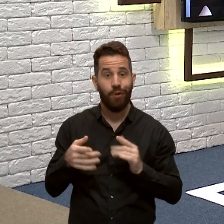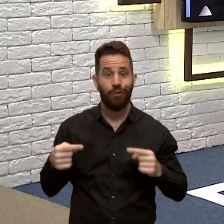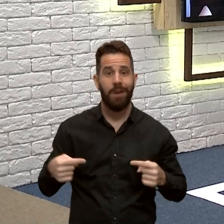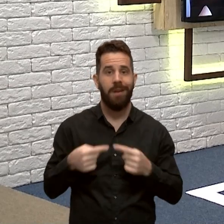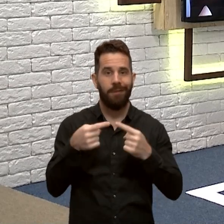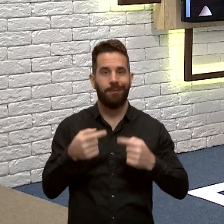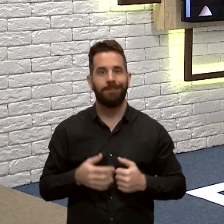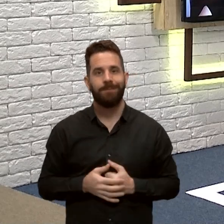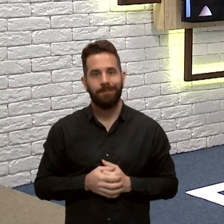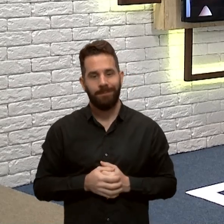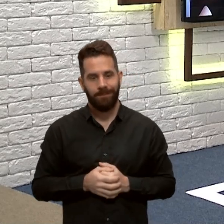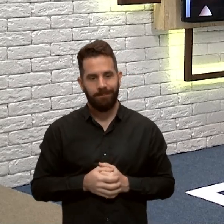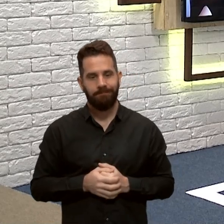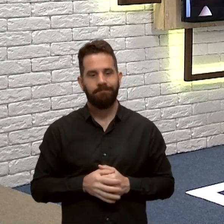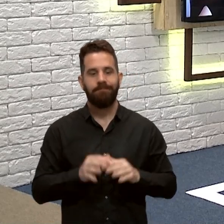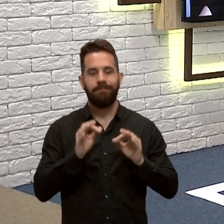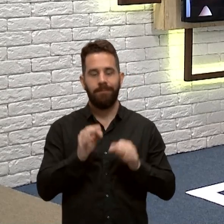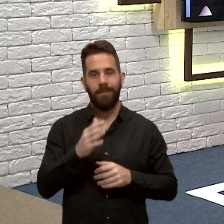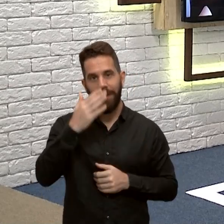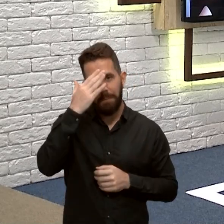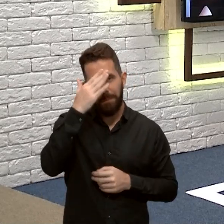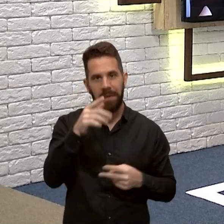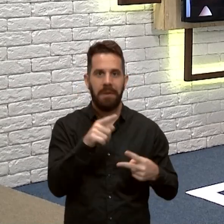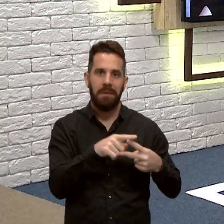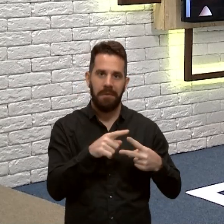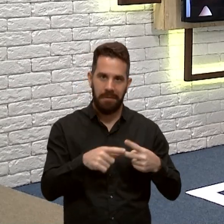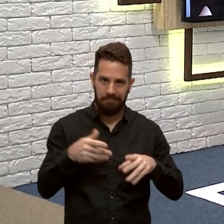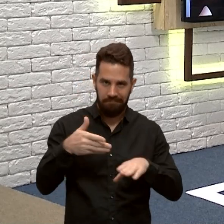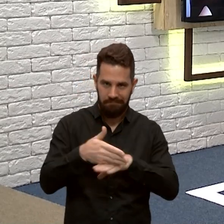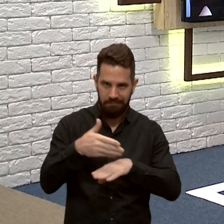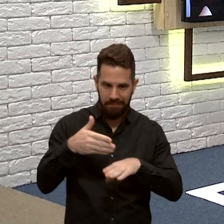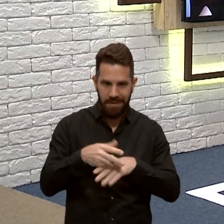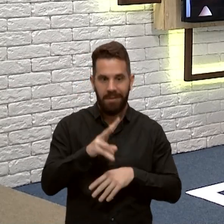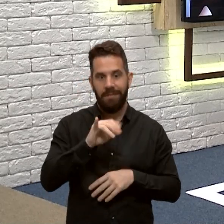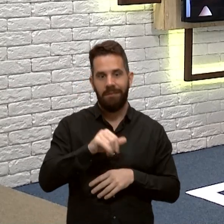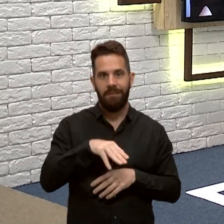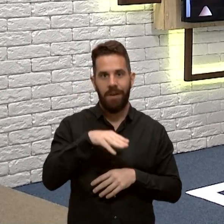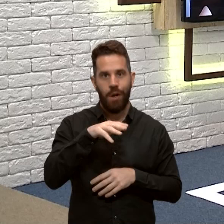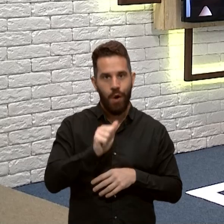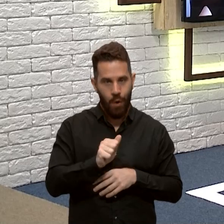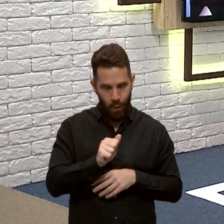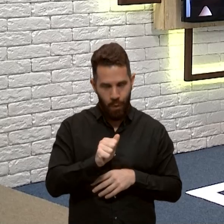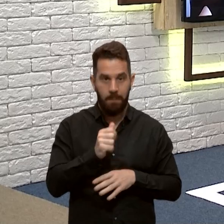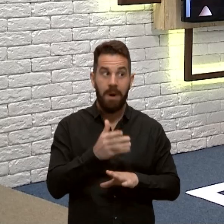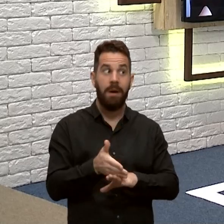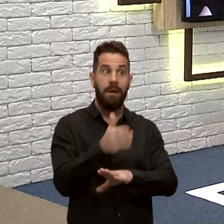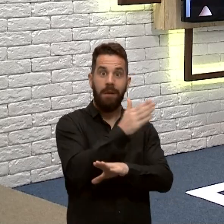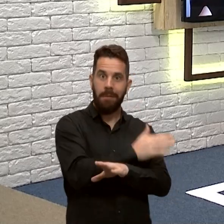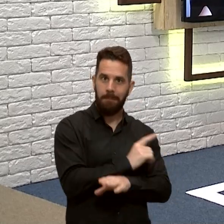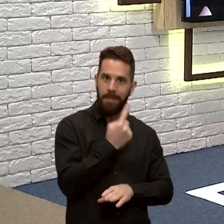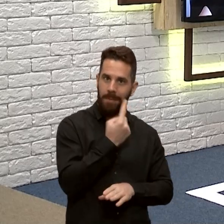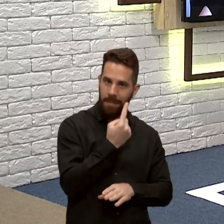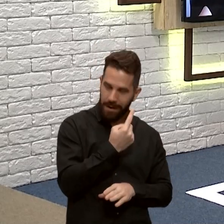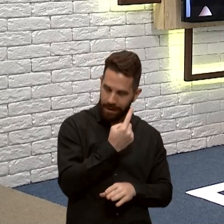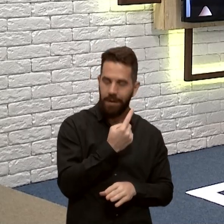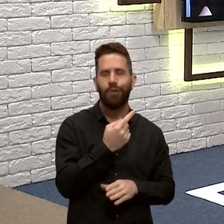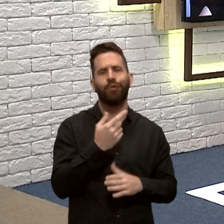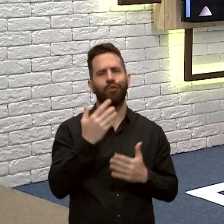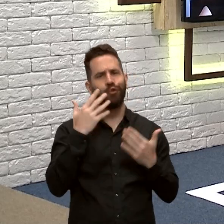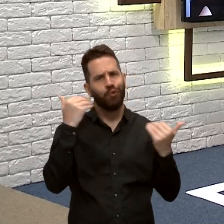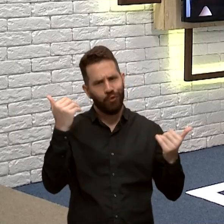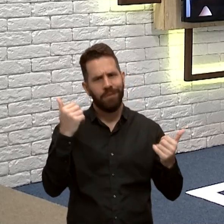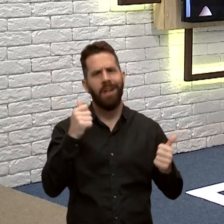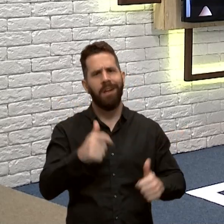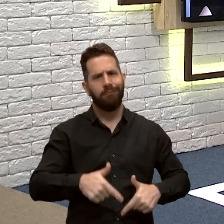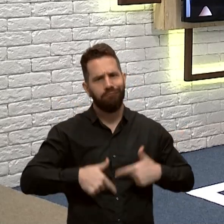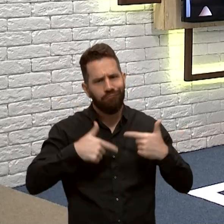produto. Queria agradecer a presença das duas. Muito obrigada, professora Vilma, por estar com a gente desde o primeiro bloco. E sucesso, né, nessas